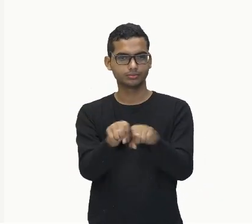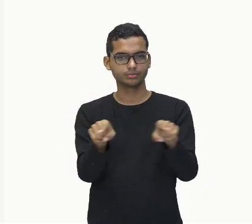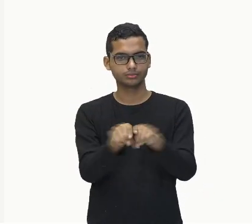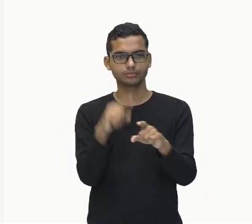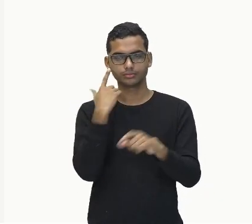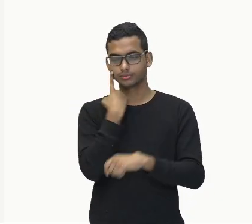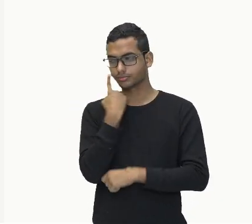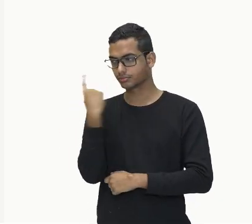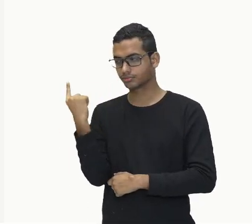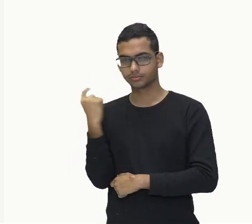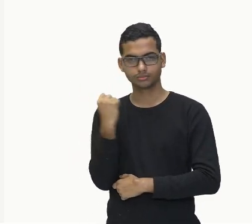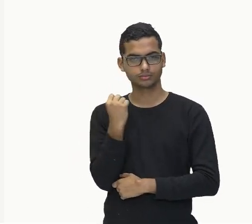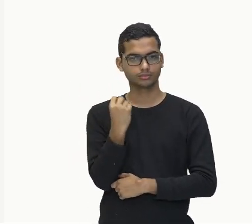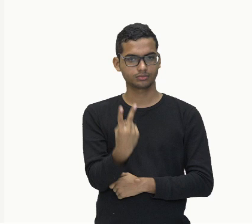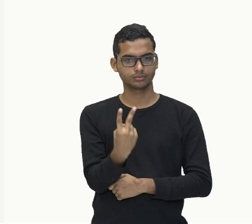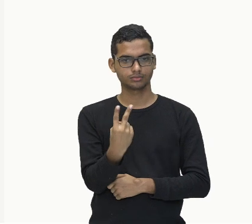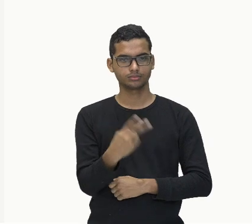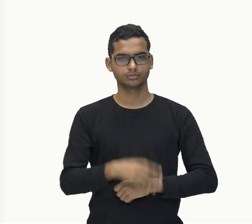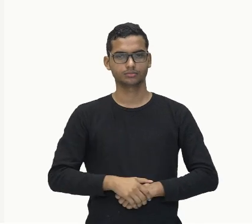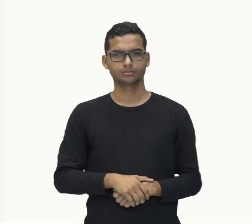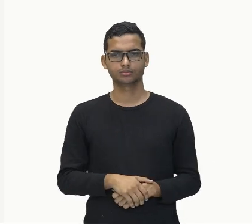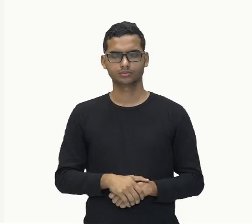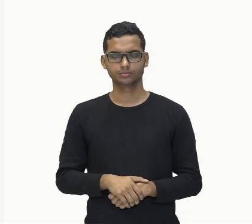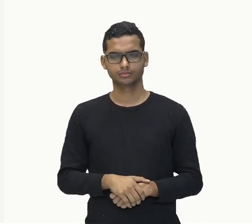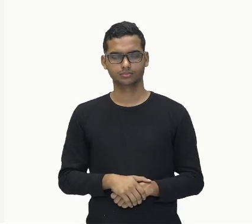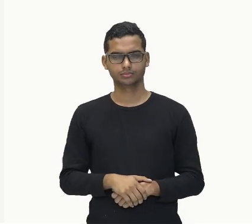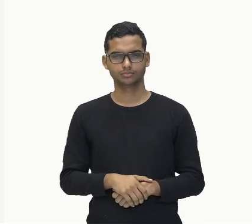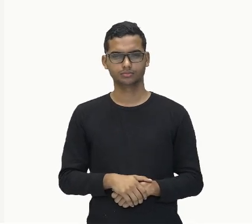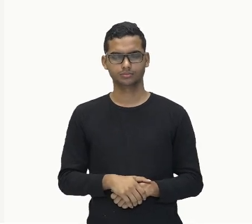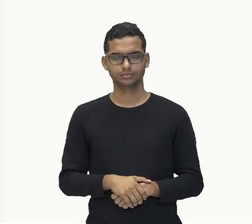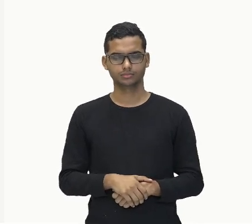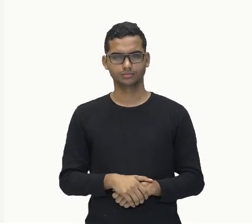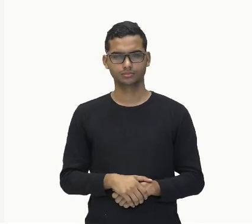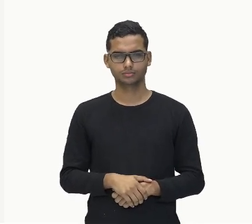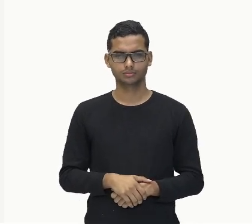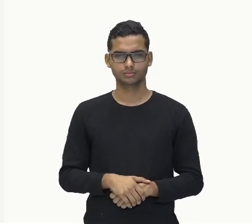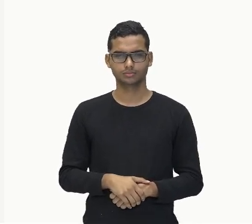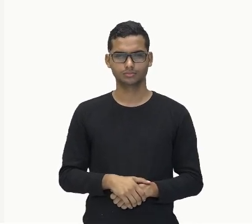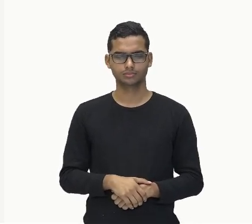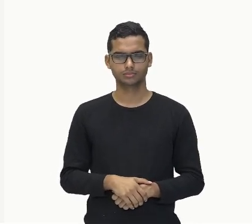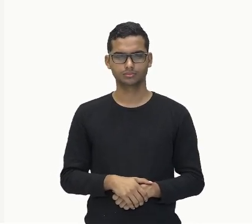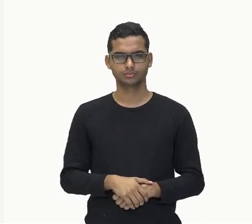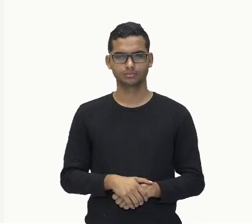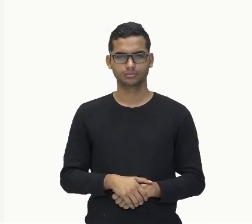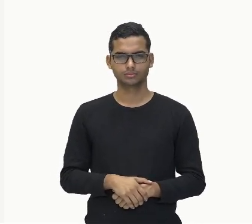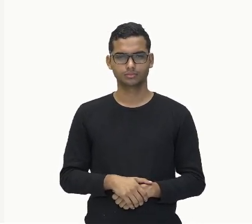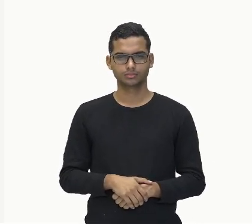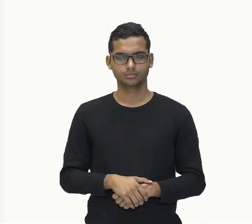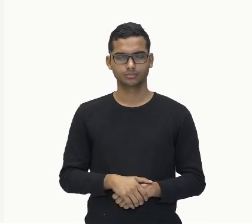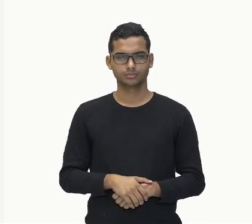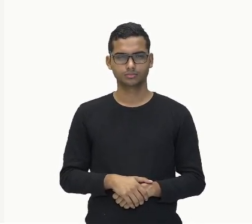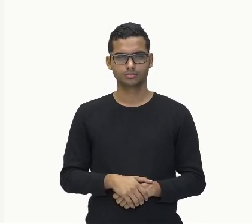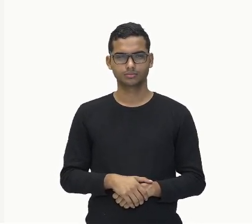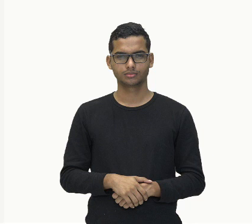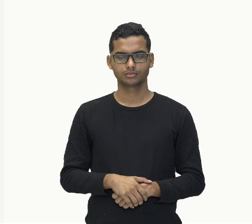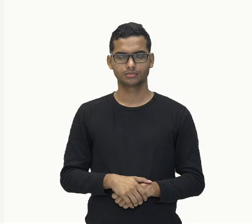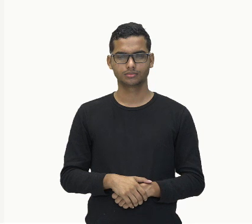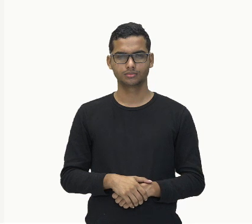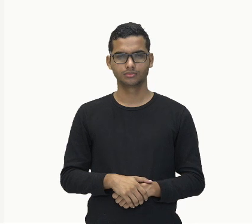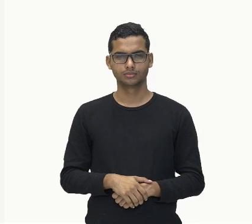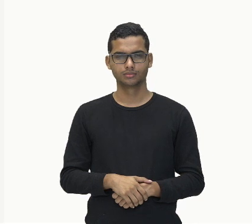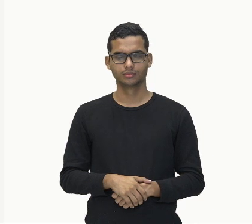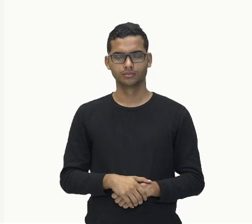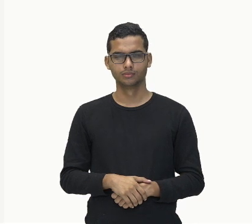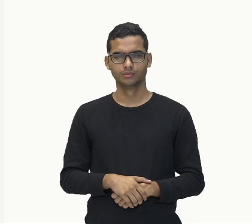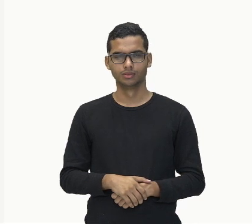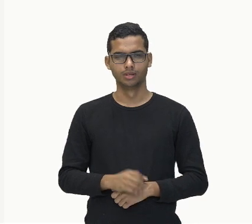n. O 2 vai ficar no lugar do k. Então, vai ser 2